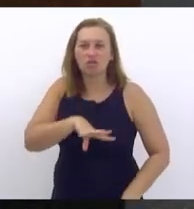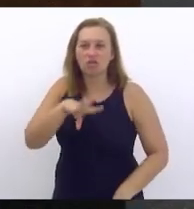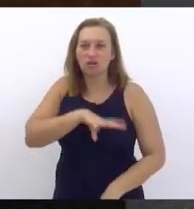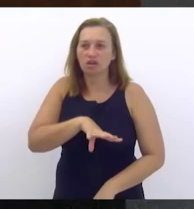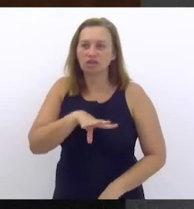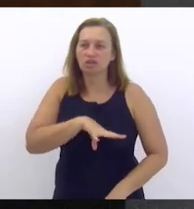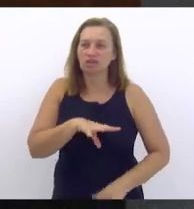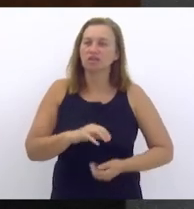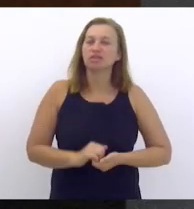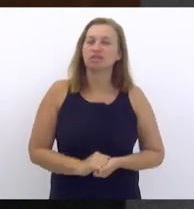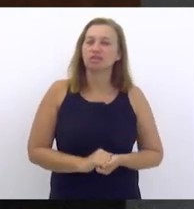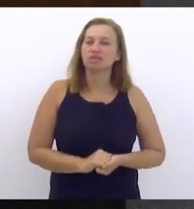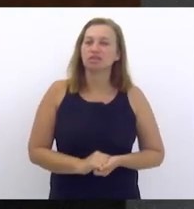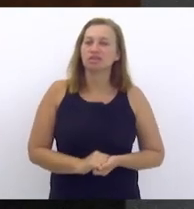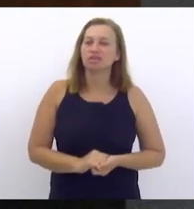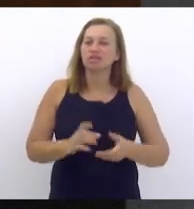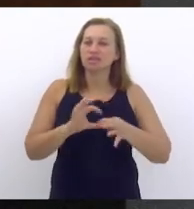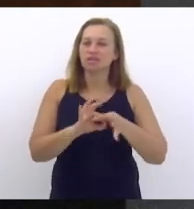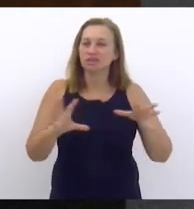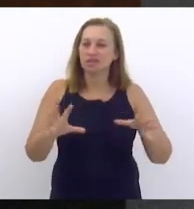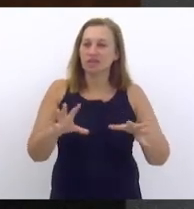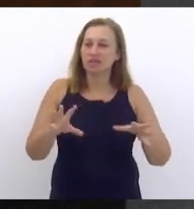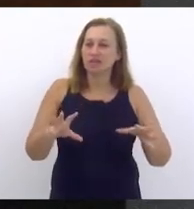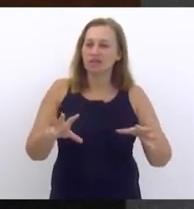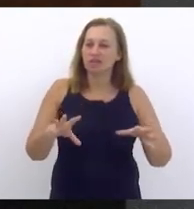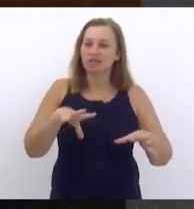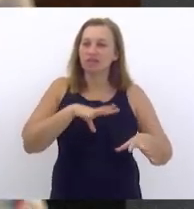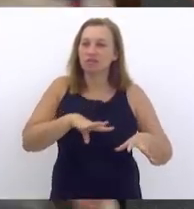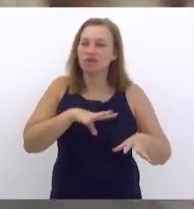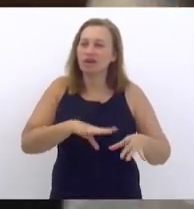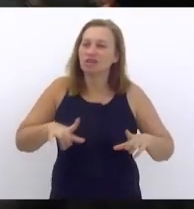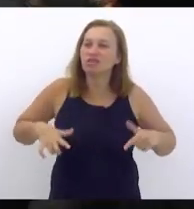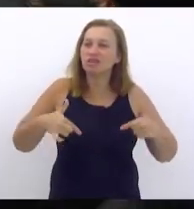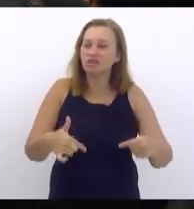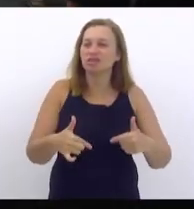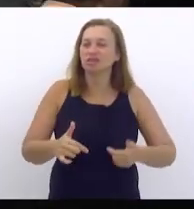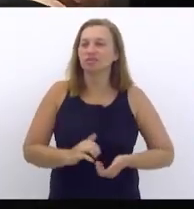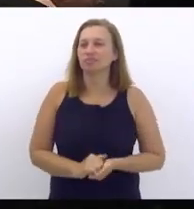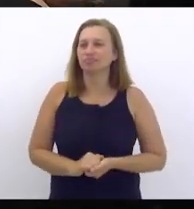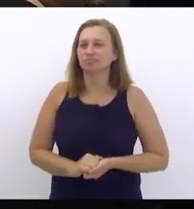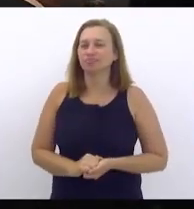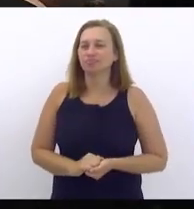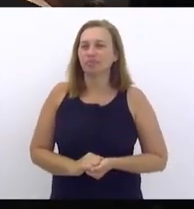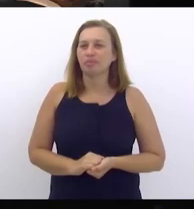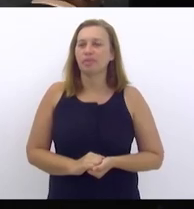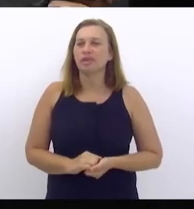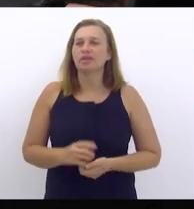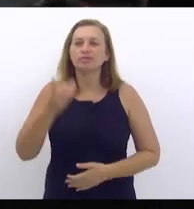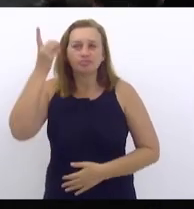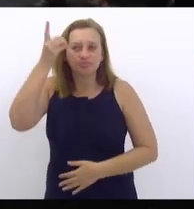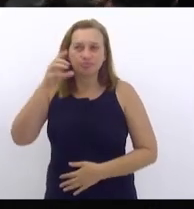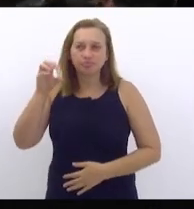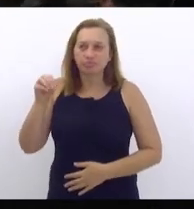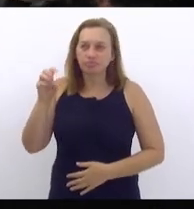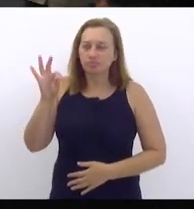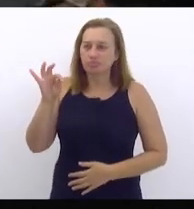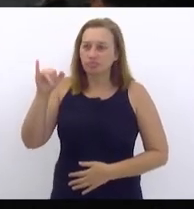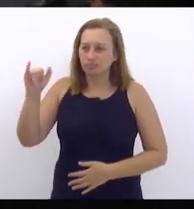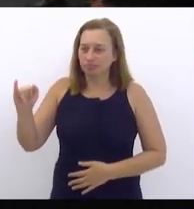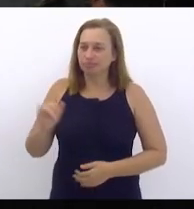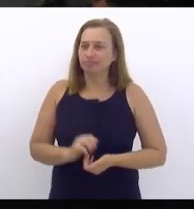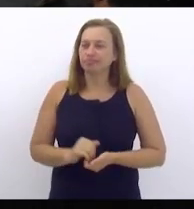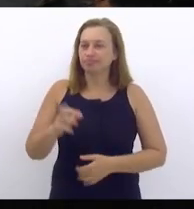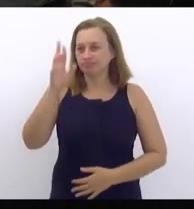ao Caldeirão. Deixe o Caldeirão ferver. Deputado Otônio de Paula Pai.